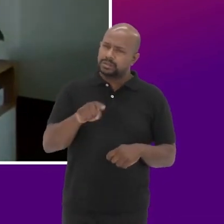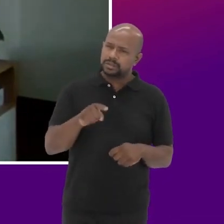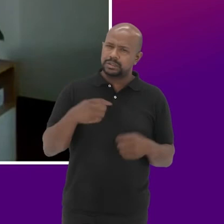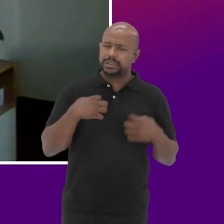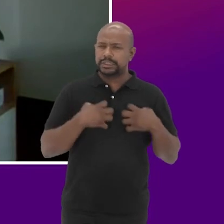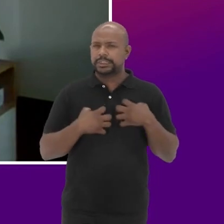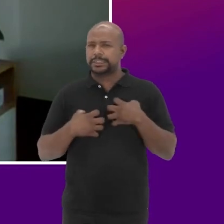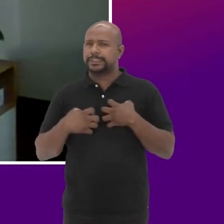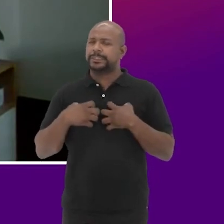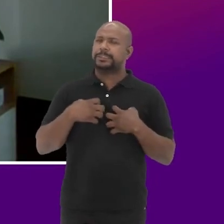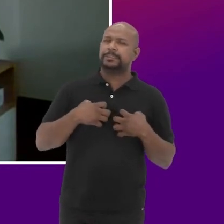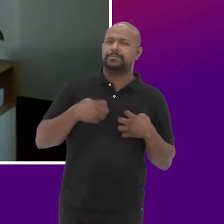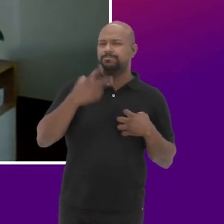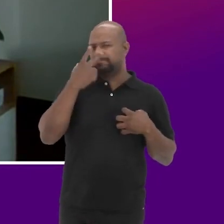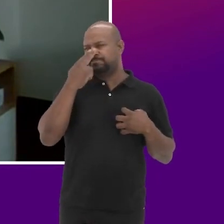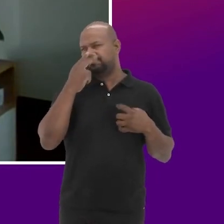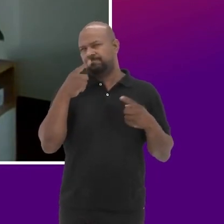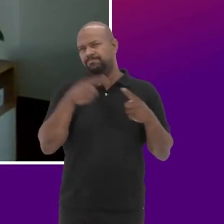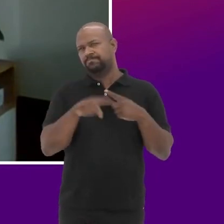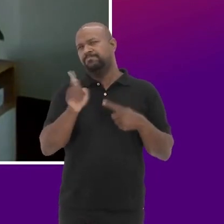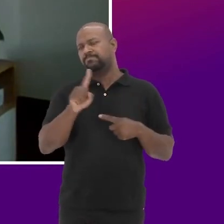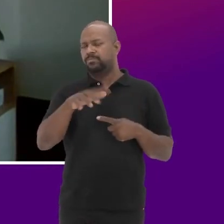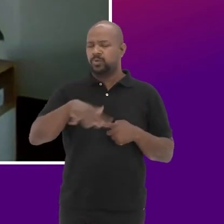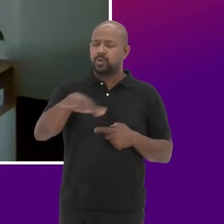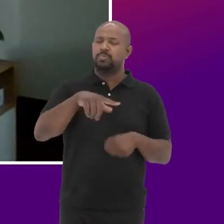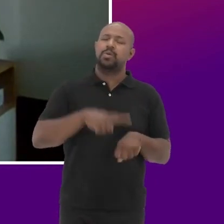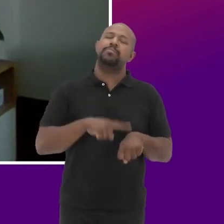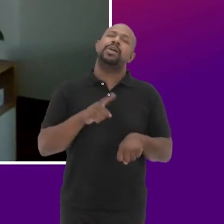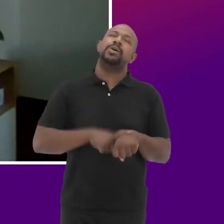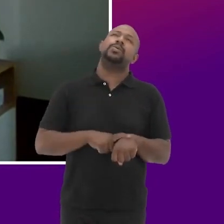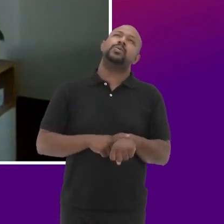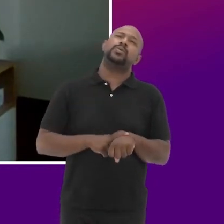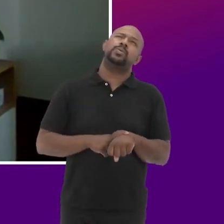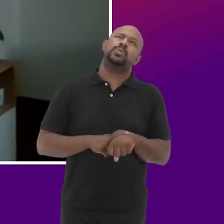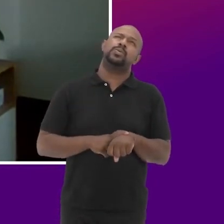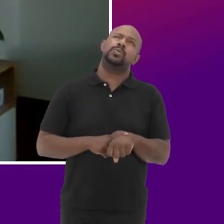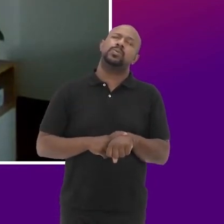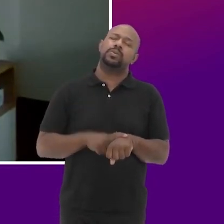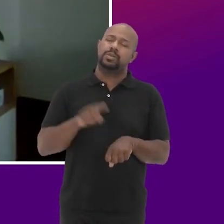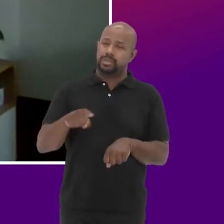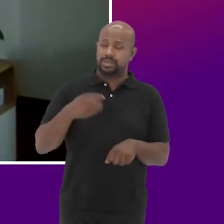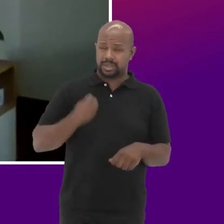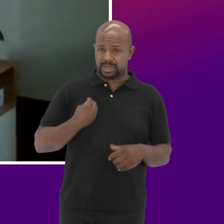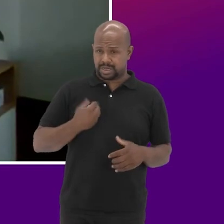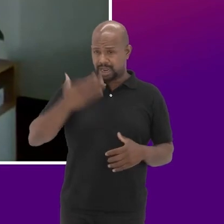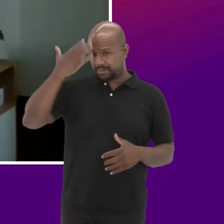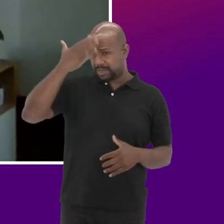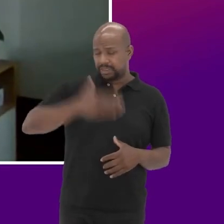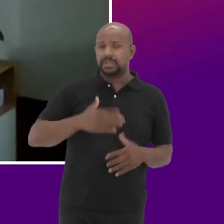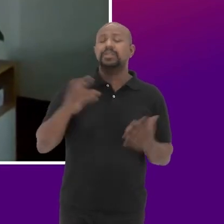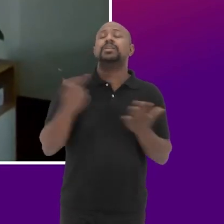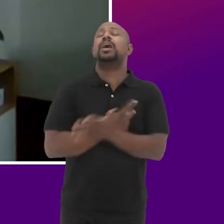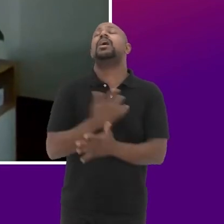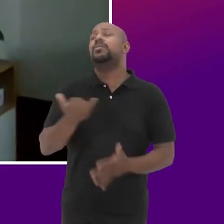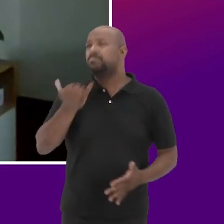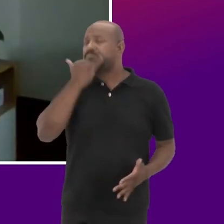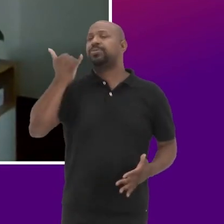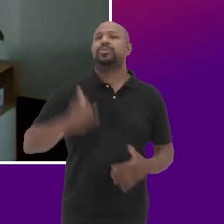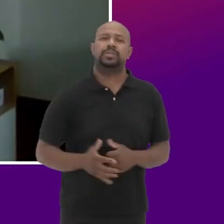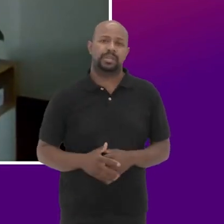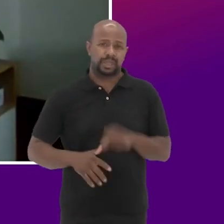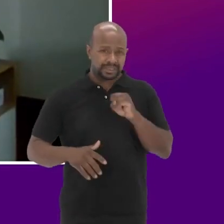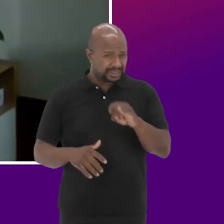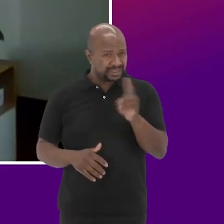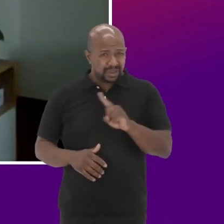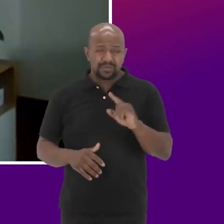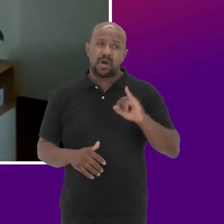gerar expectativas que não se cumpram no momento da presença de um sinistro,